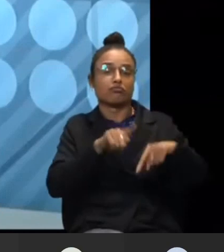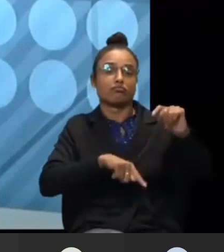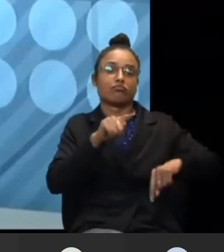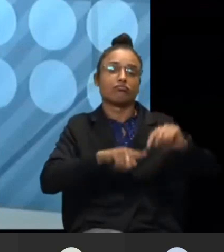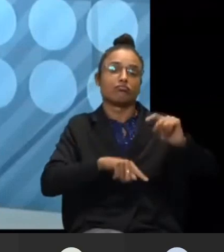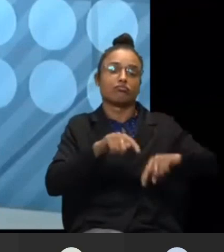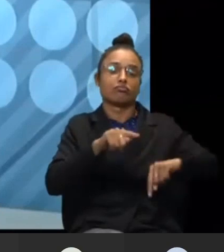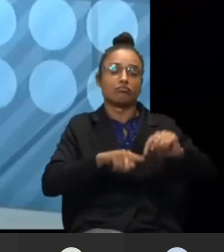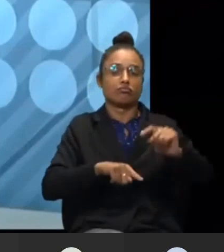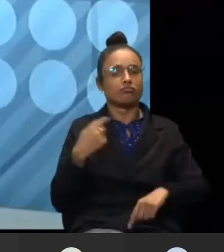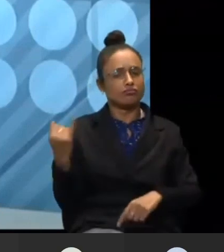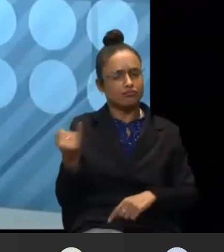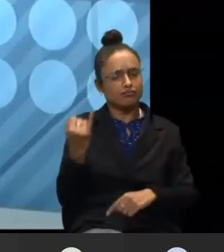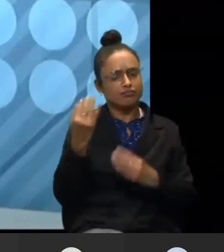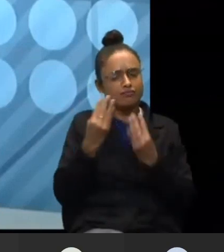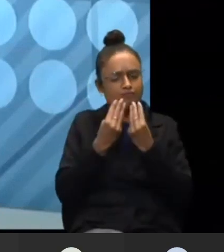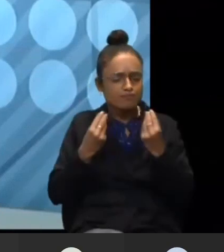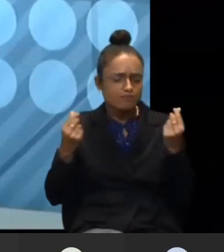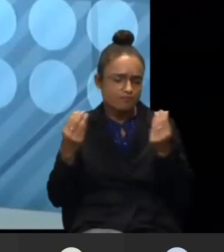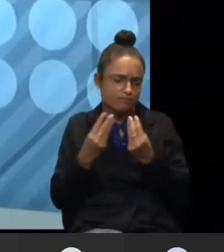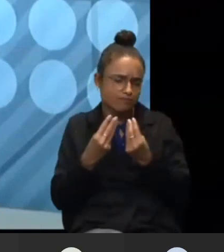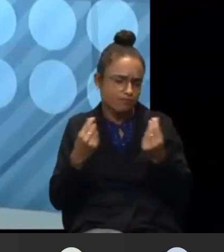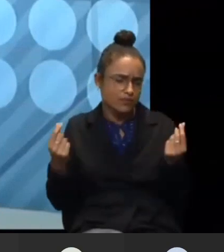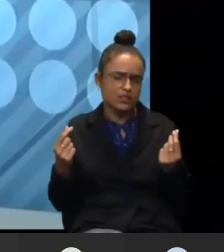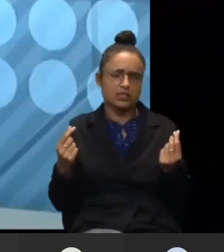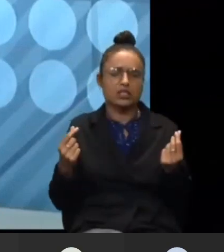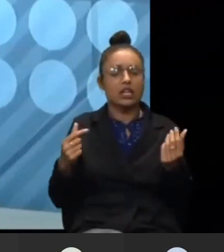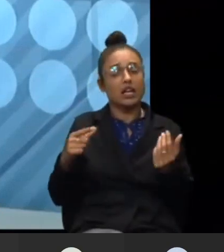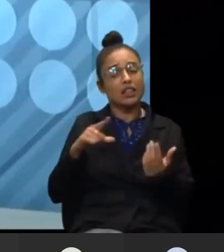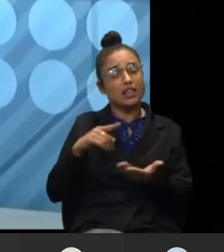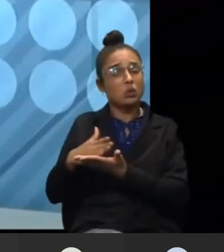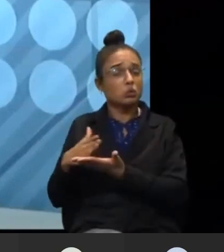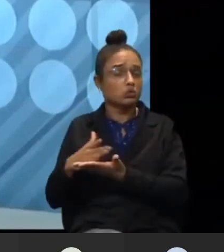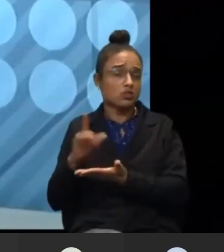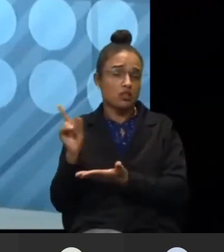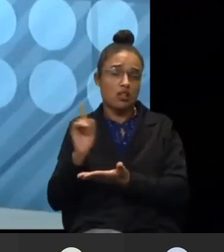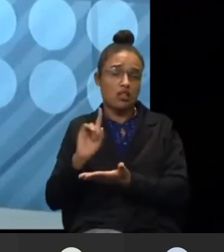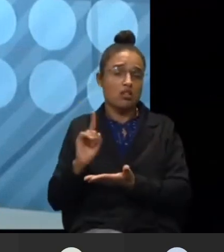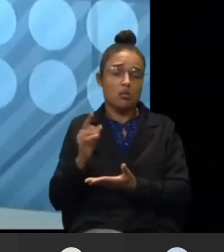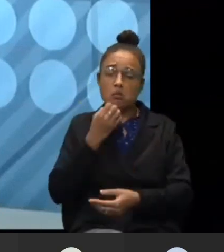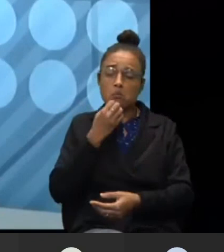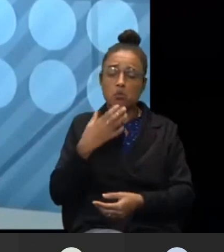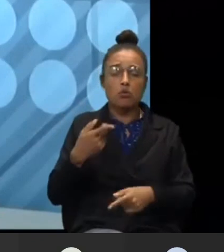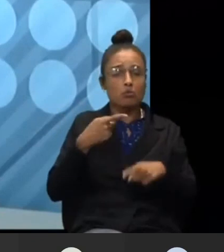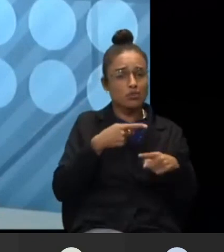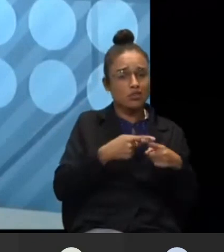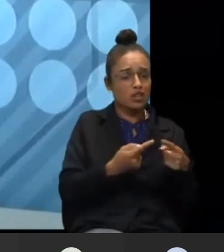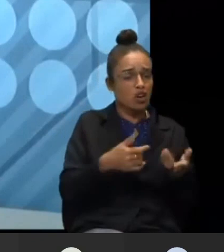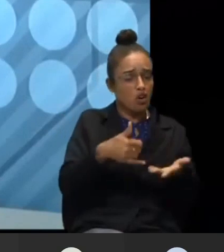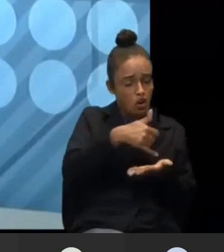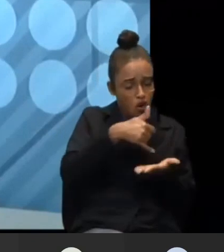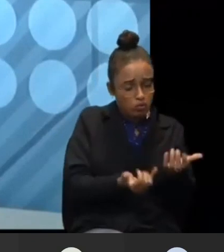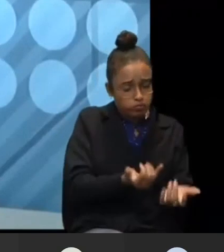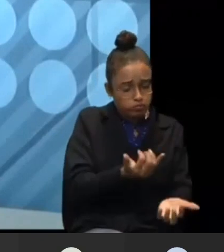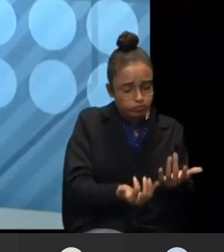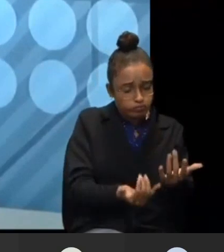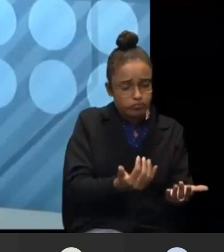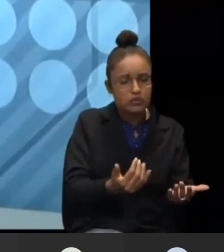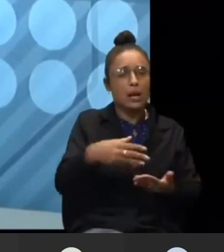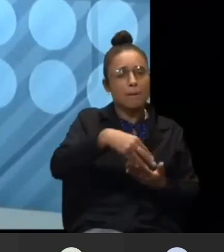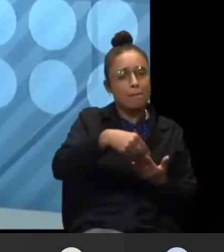interessante para o sabor. Em alguns casos não é interessante, como citado aqui nos óleos de fritura, como citado aqui no óleo de oliva, por